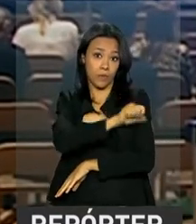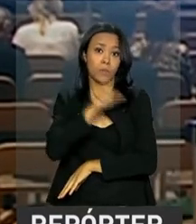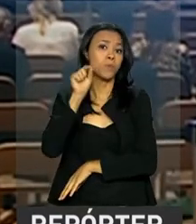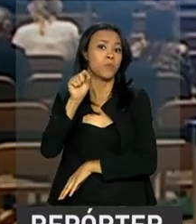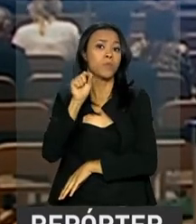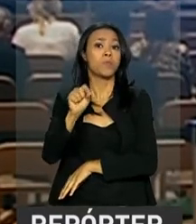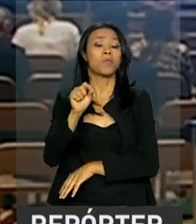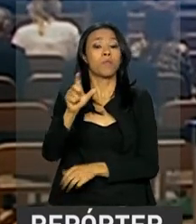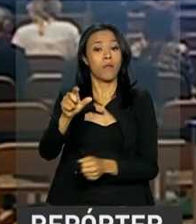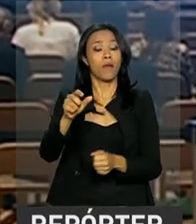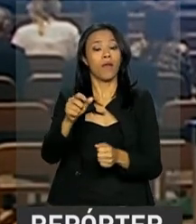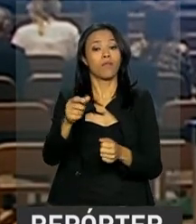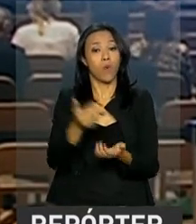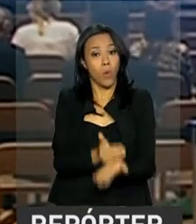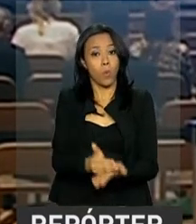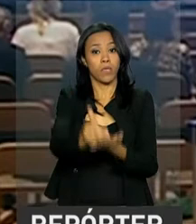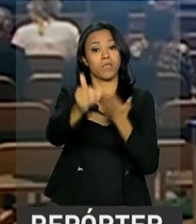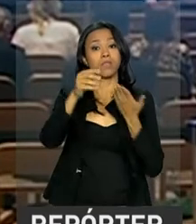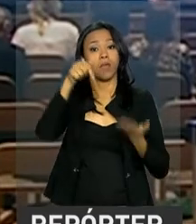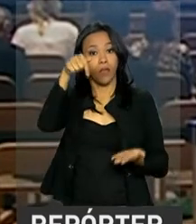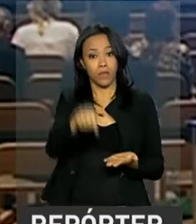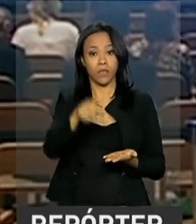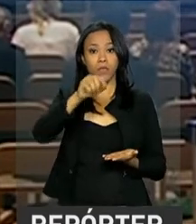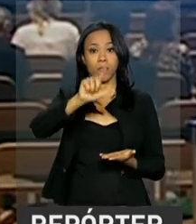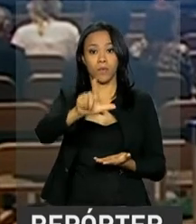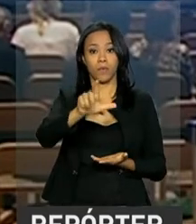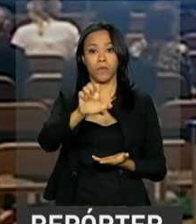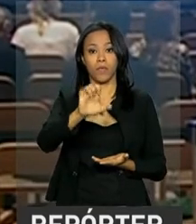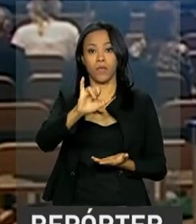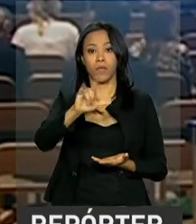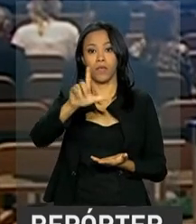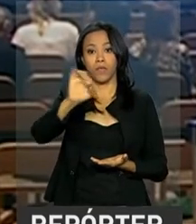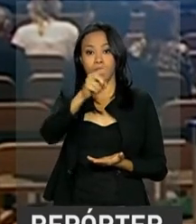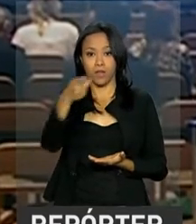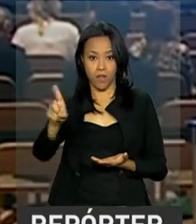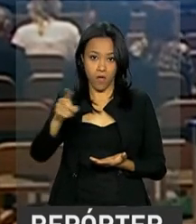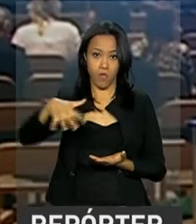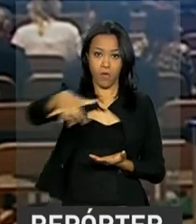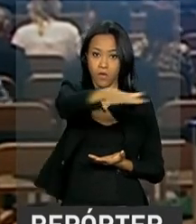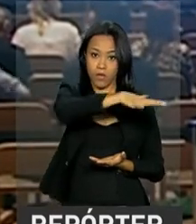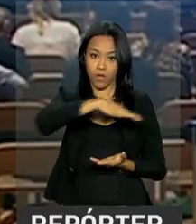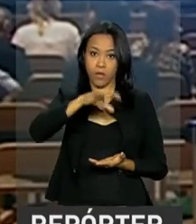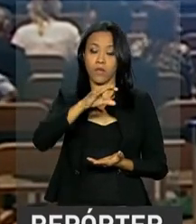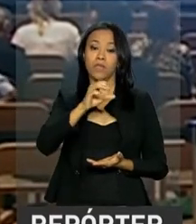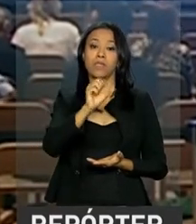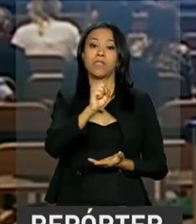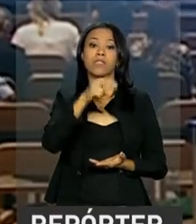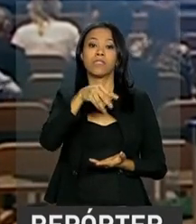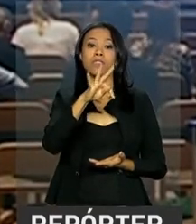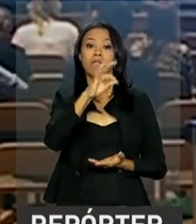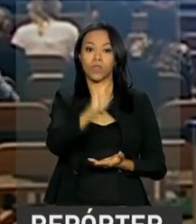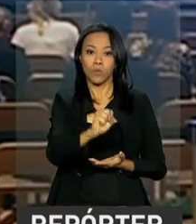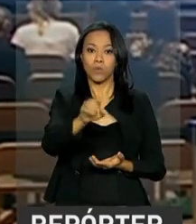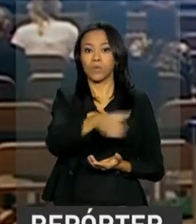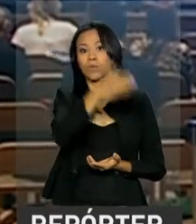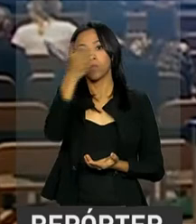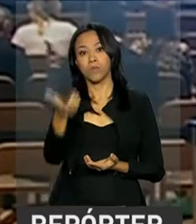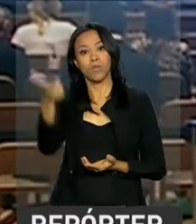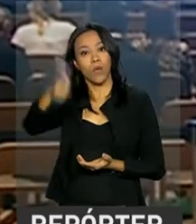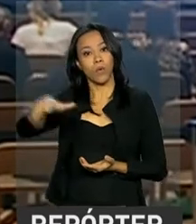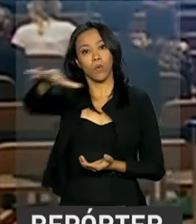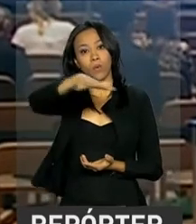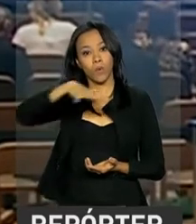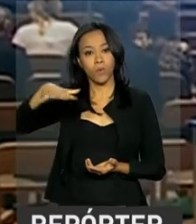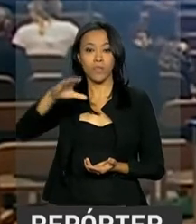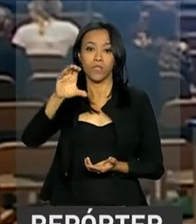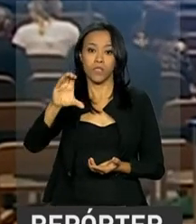à realização desses leilões da camada pré-sal nas bacias de Santos e de Campos.